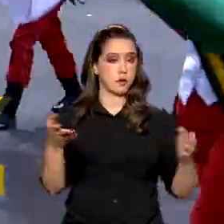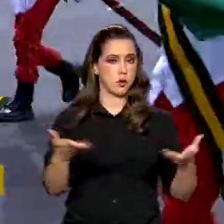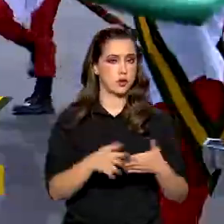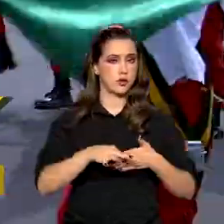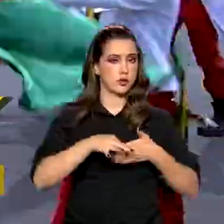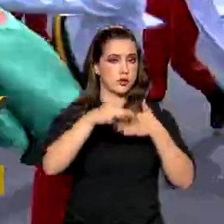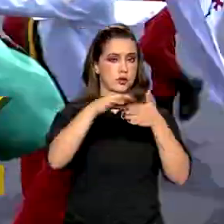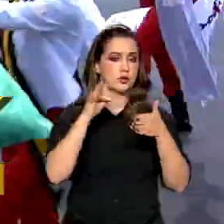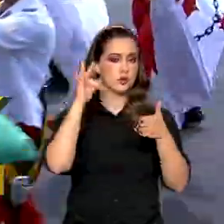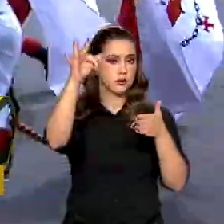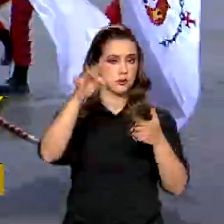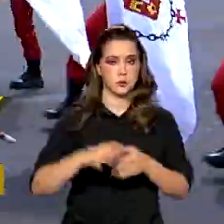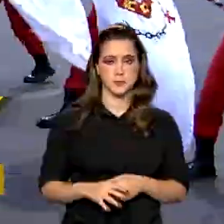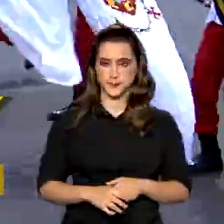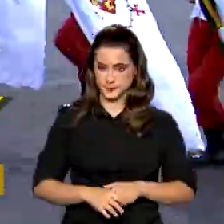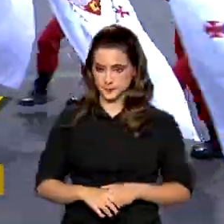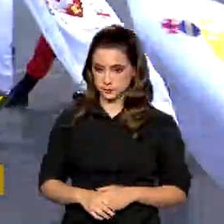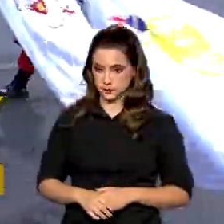líderes do amanhã.